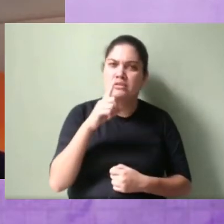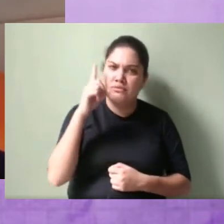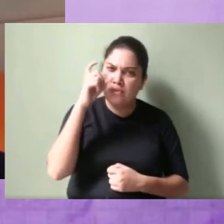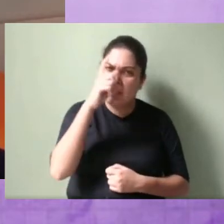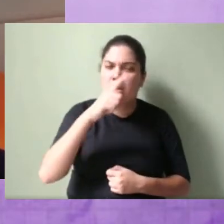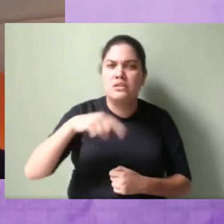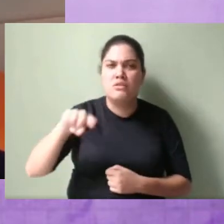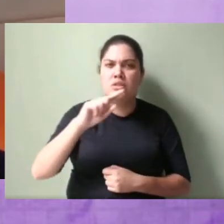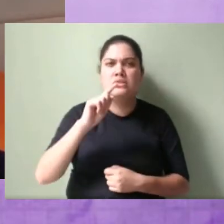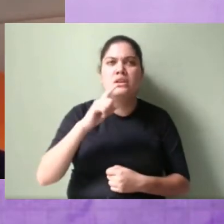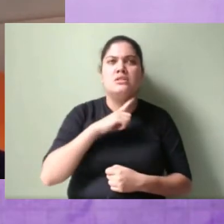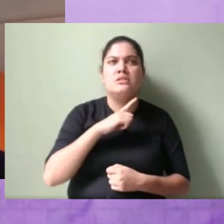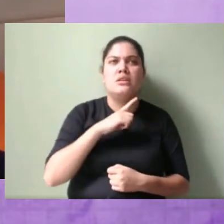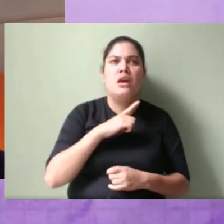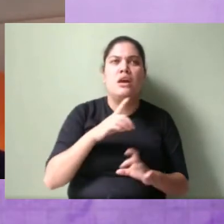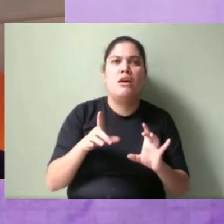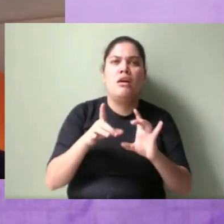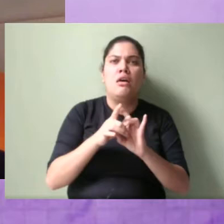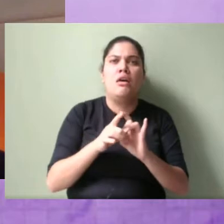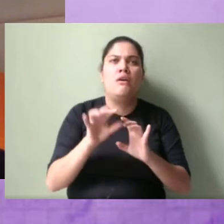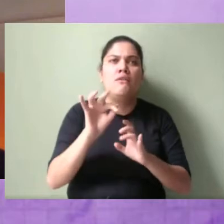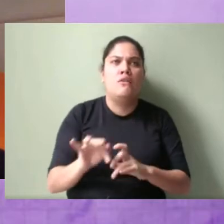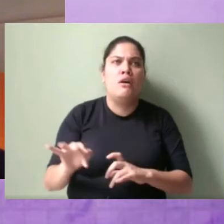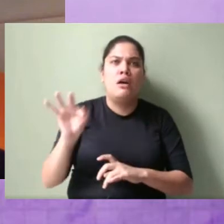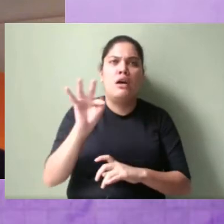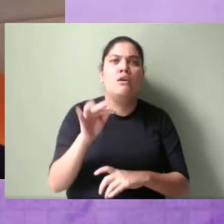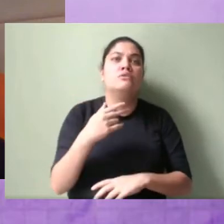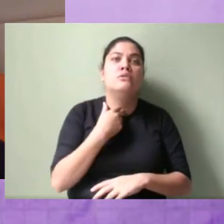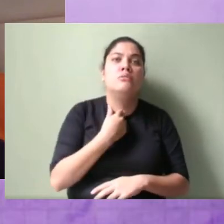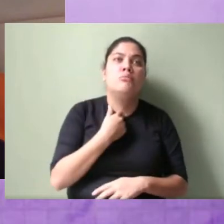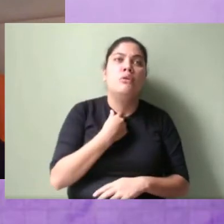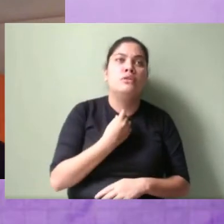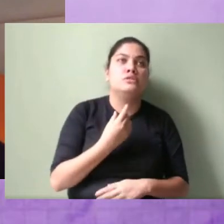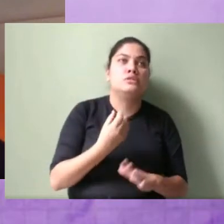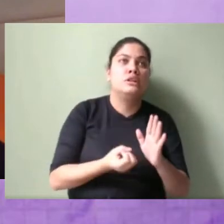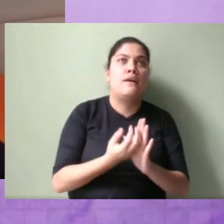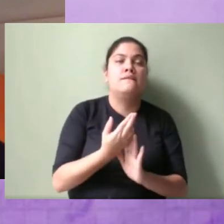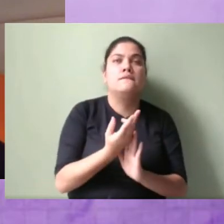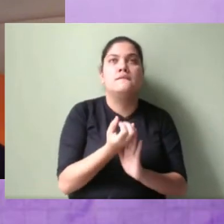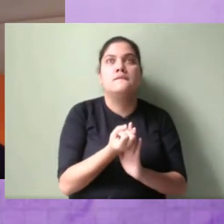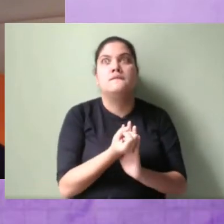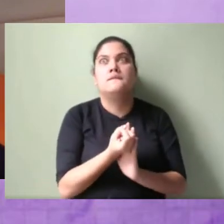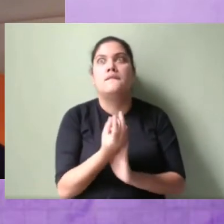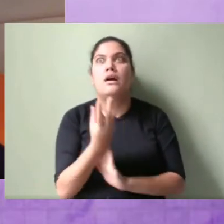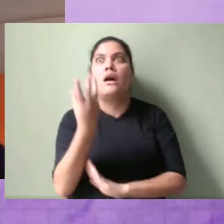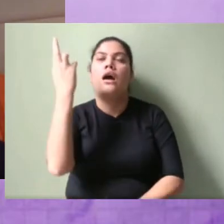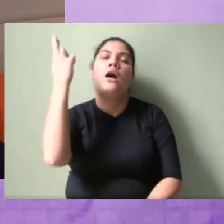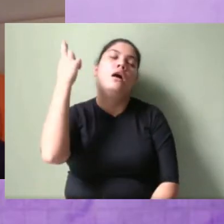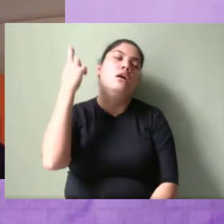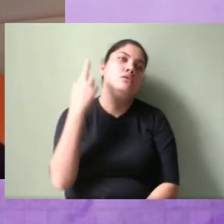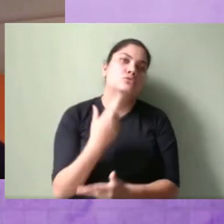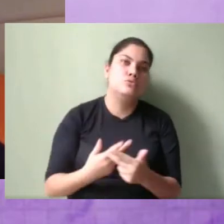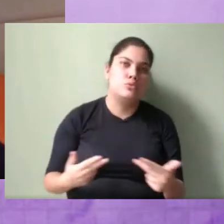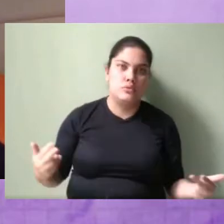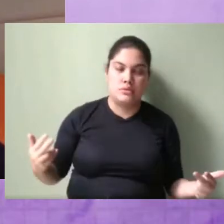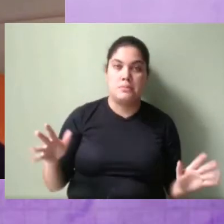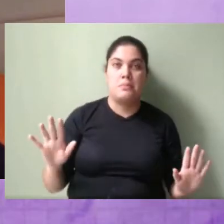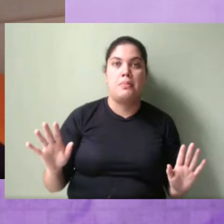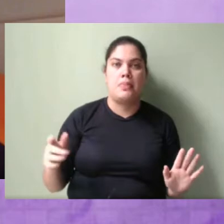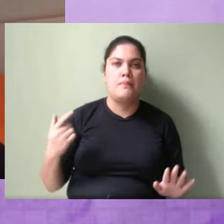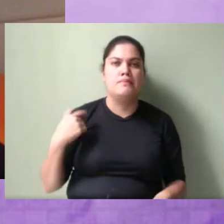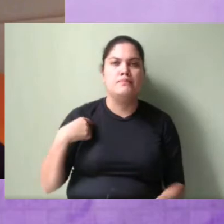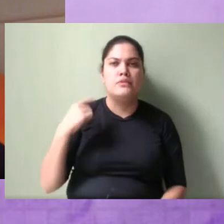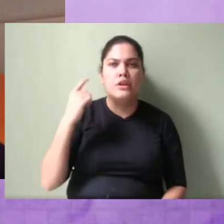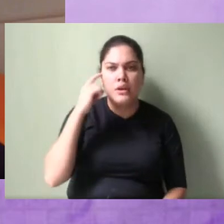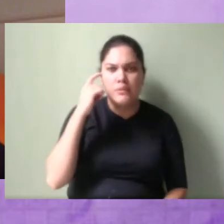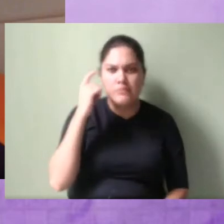não, isso aqui você não vai fazer, né? Então, é aí que tá. Eu imagino que a grande dificuldade para vocês é vocês terem esse vínculo federal,